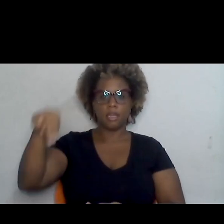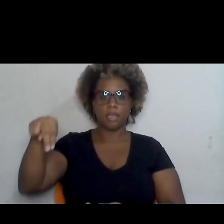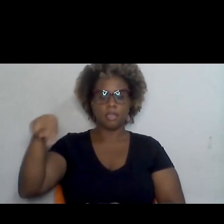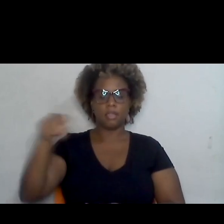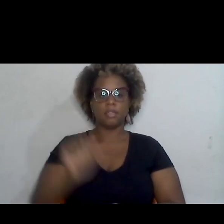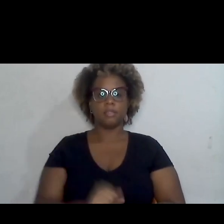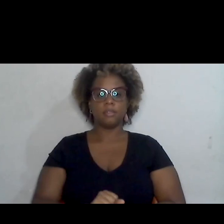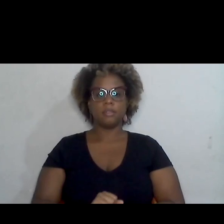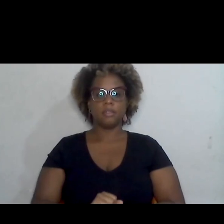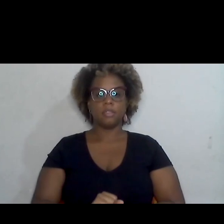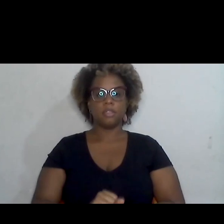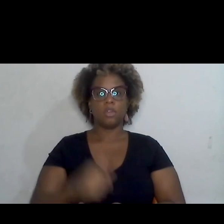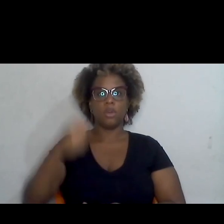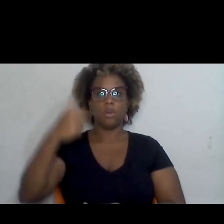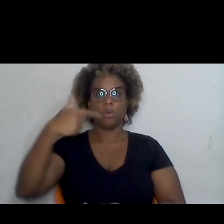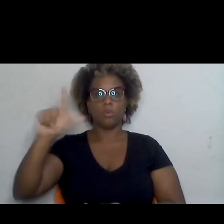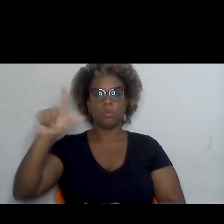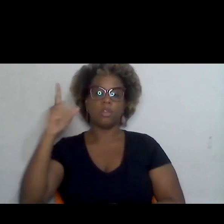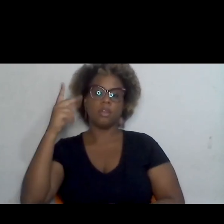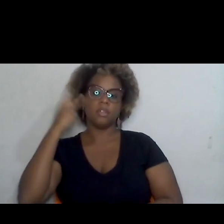foi Ceará.